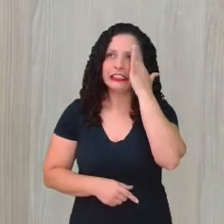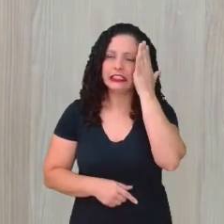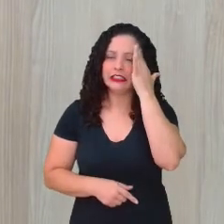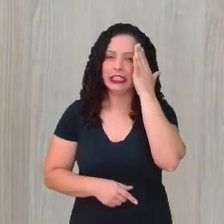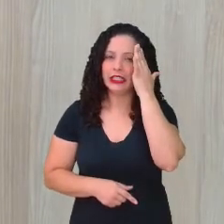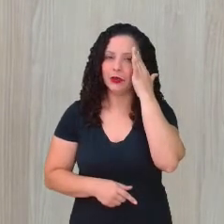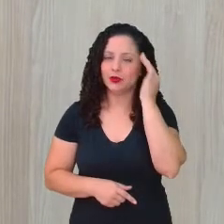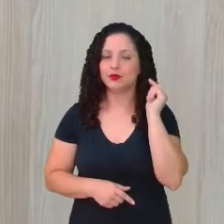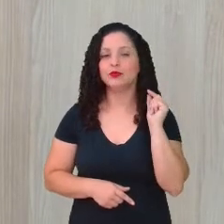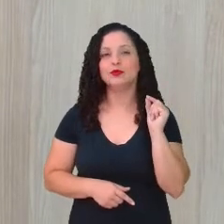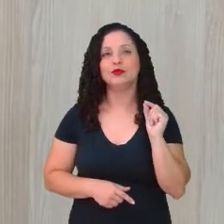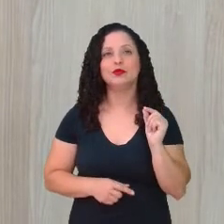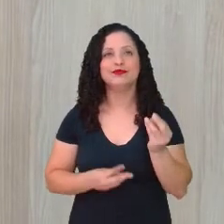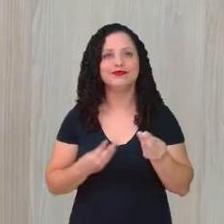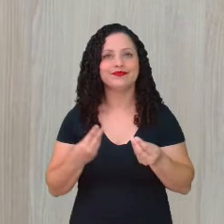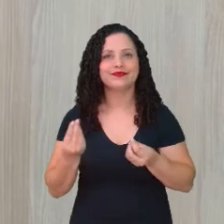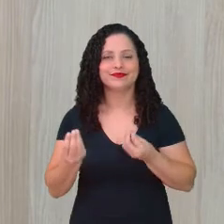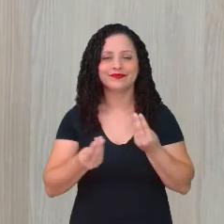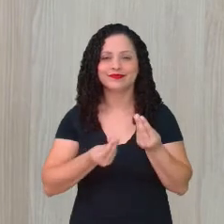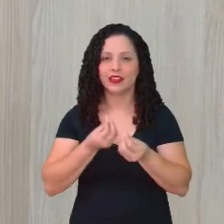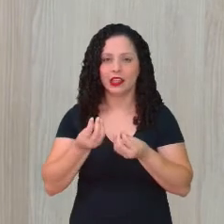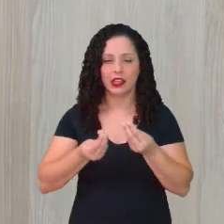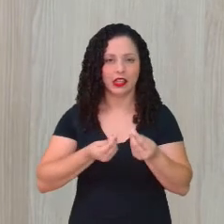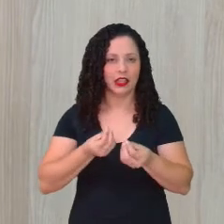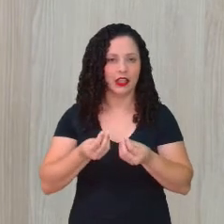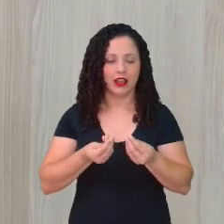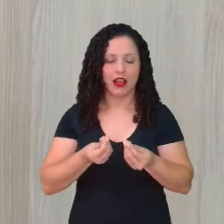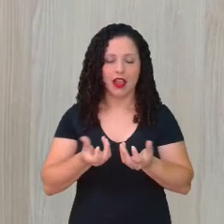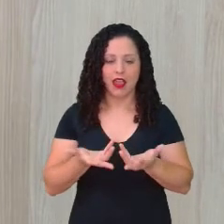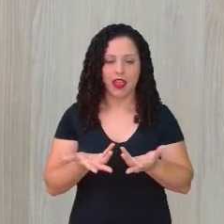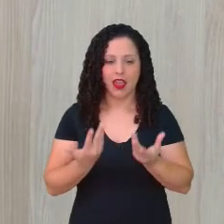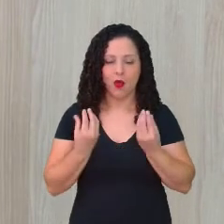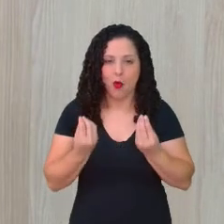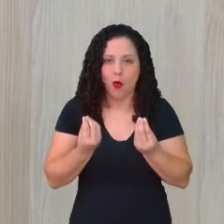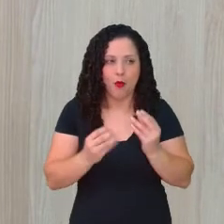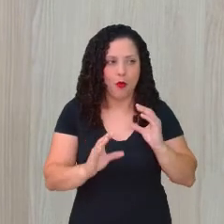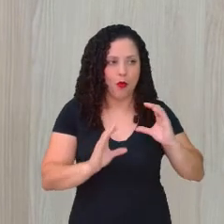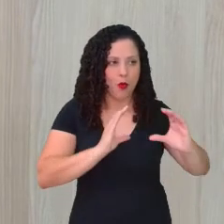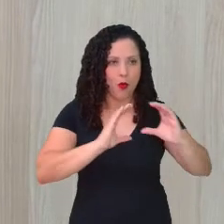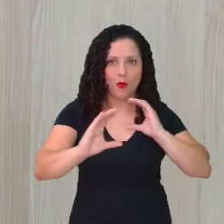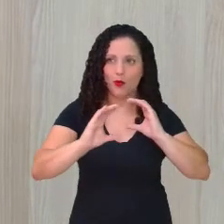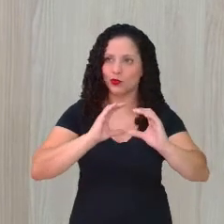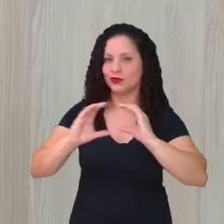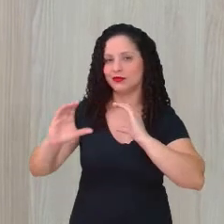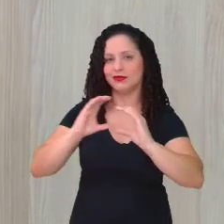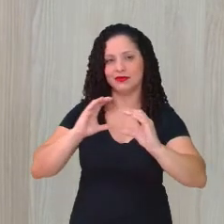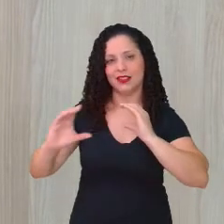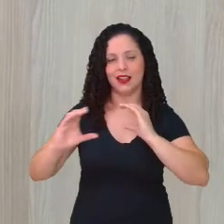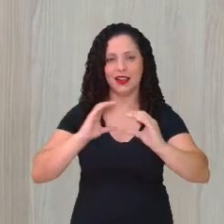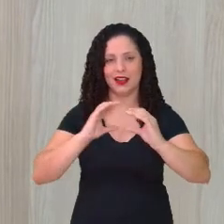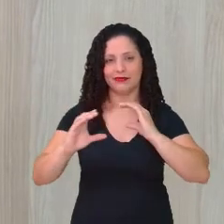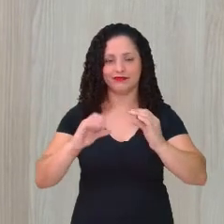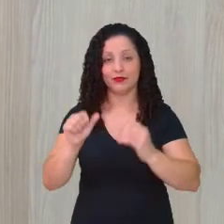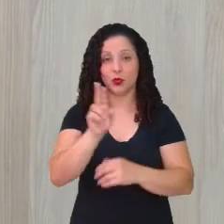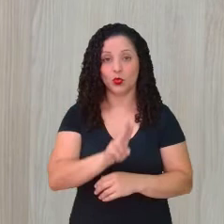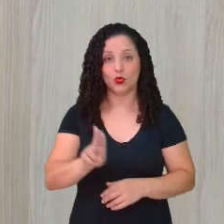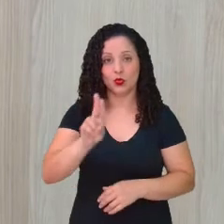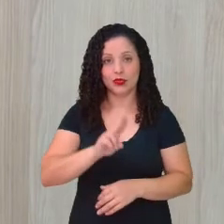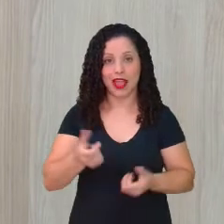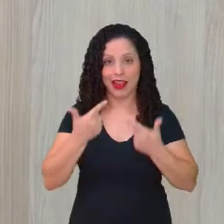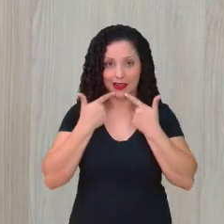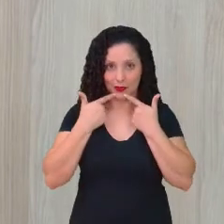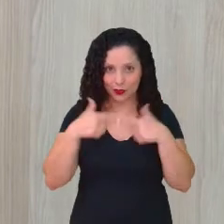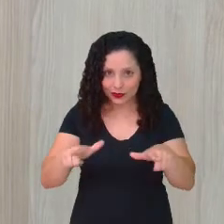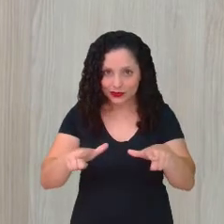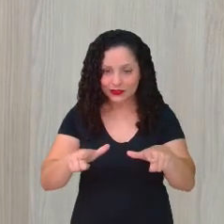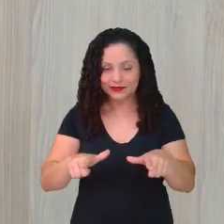não há um modo, que não há como a gente se comunicar com o mundo que não seja através da linguagem, né? E